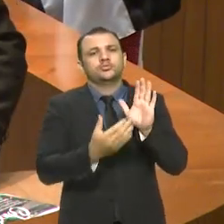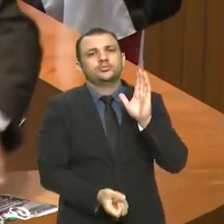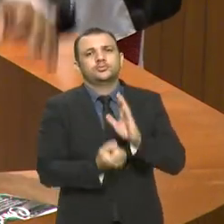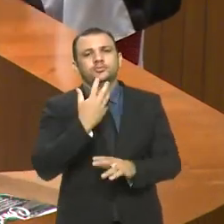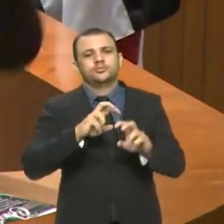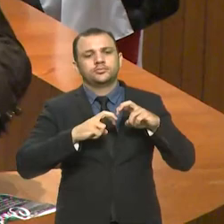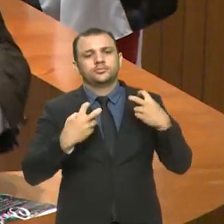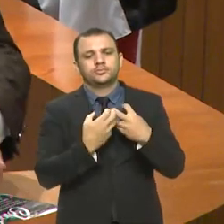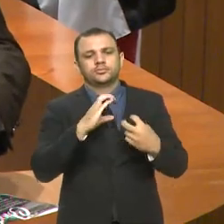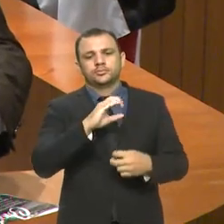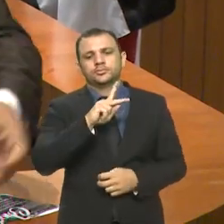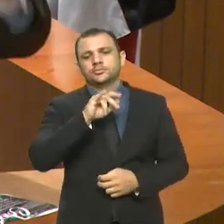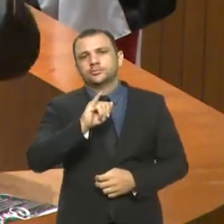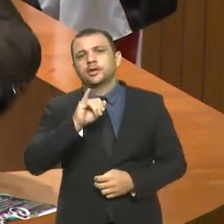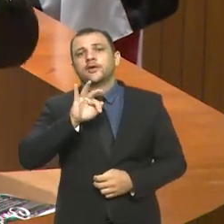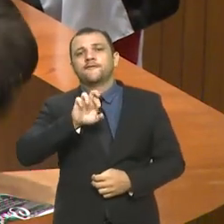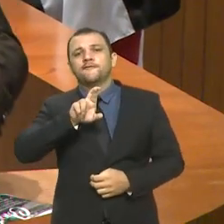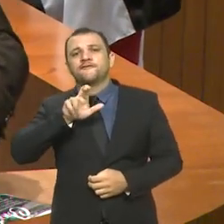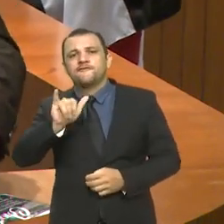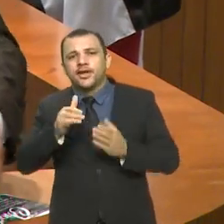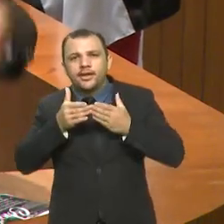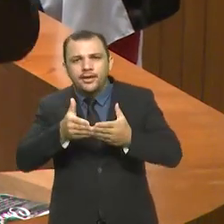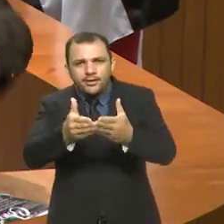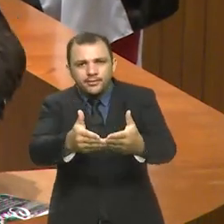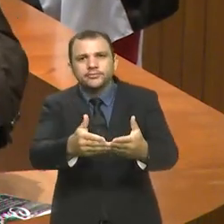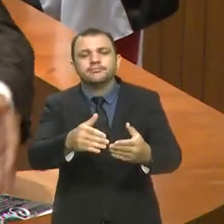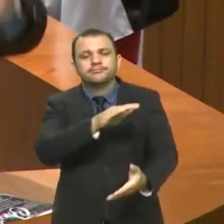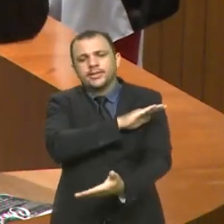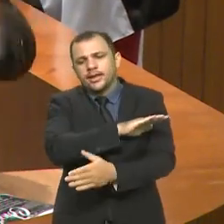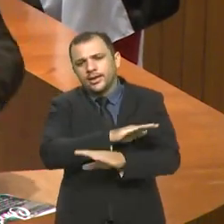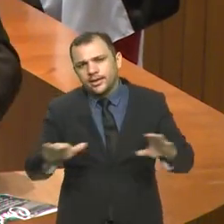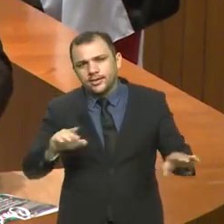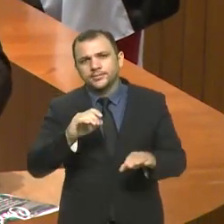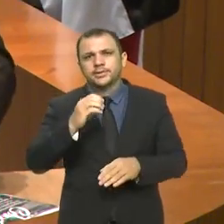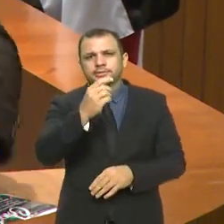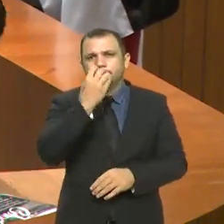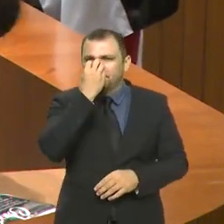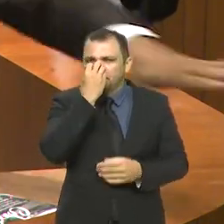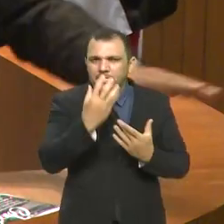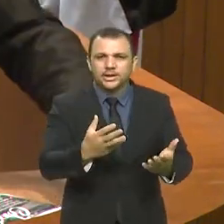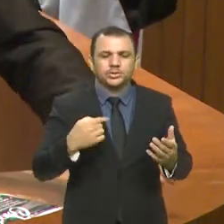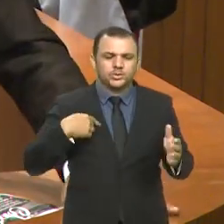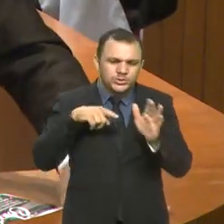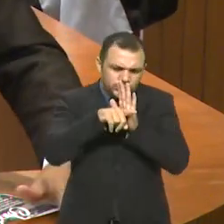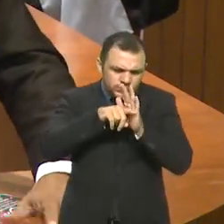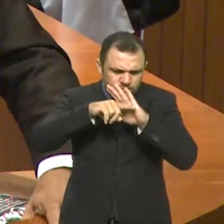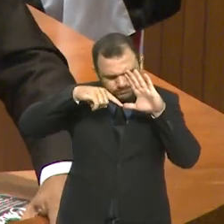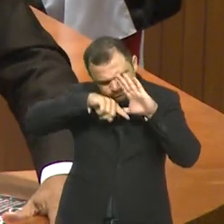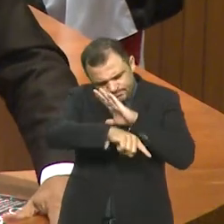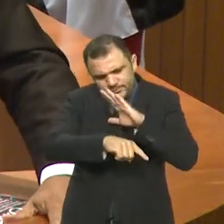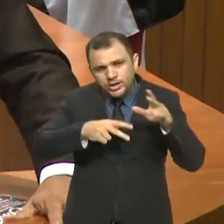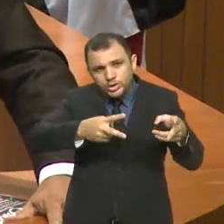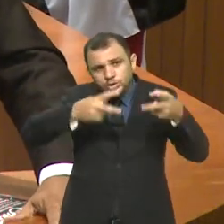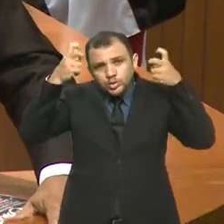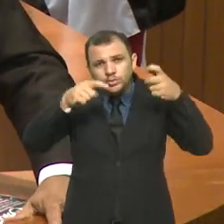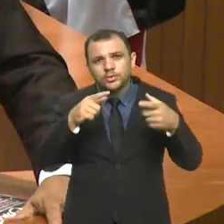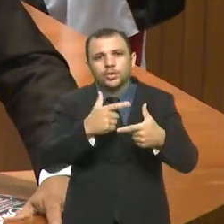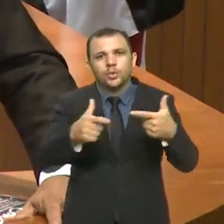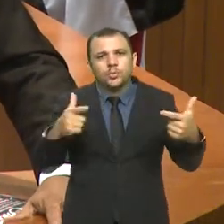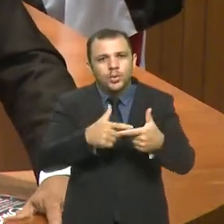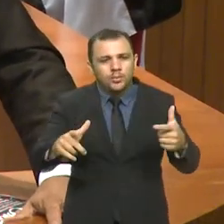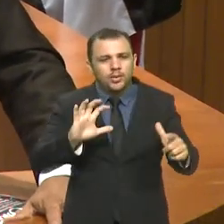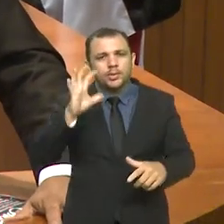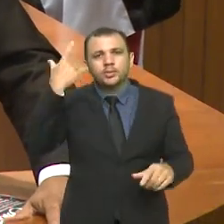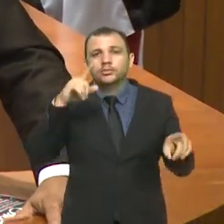essa palhaçada. Só assim vamos investigar a fundo o que está acontecendo e solucionar o problema. Vamos